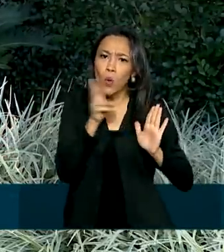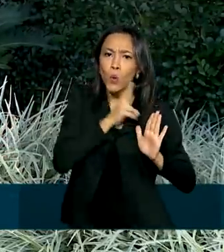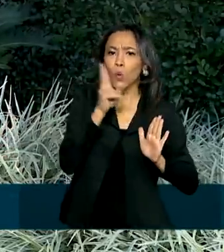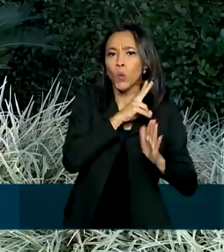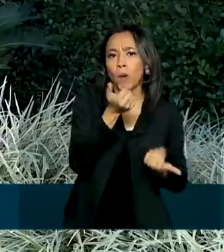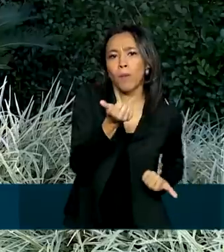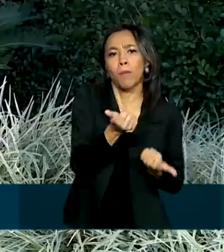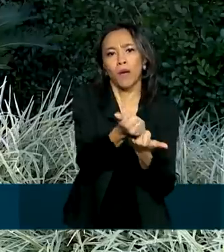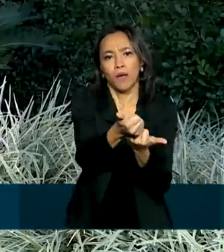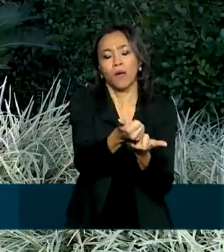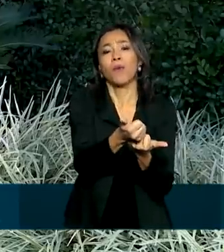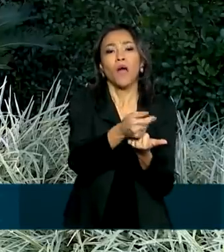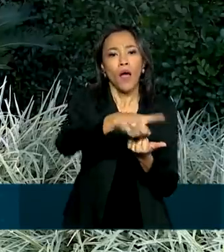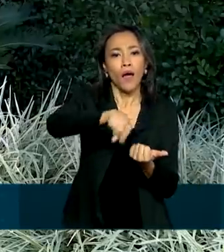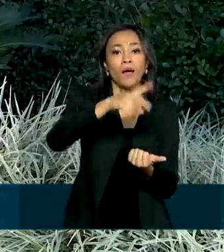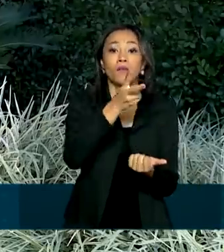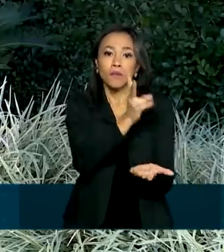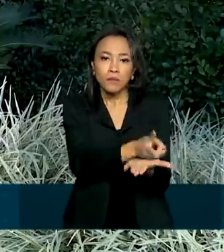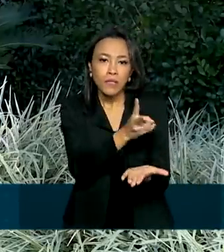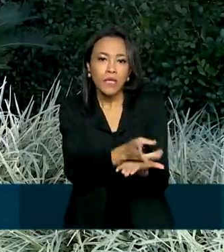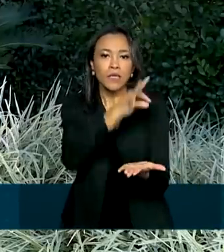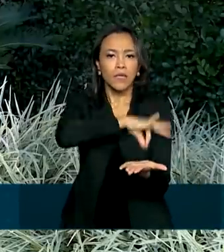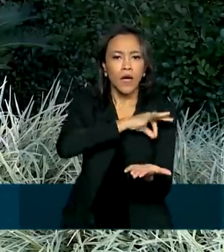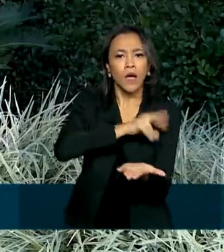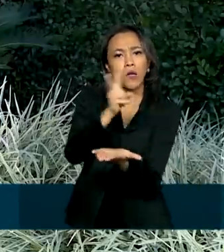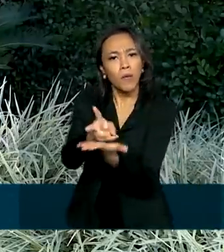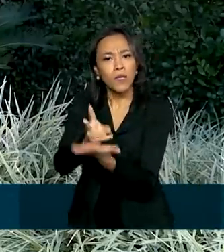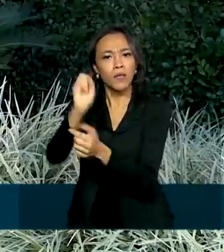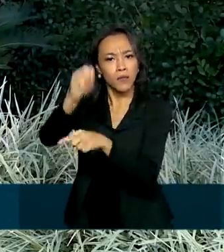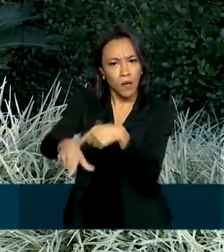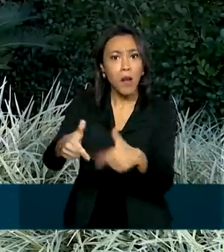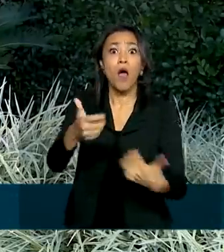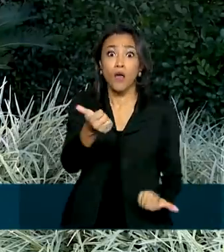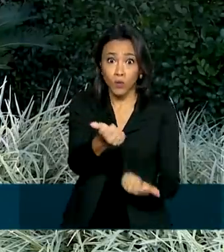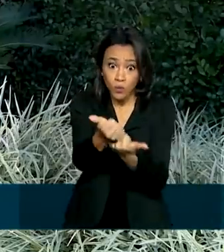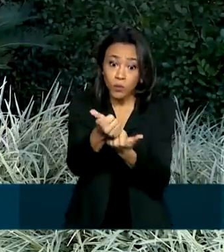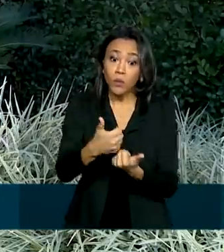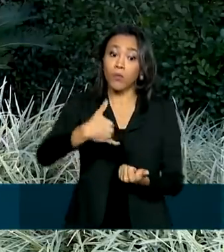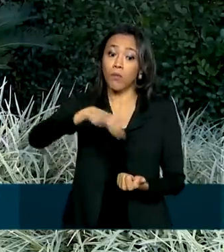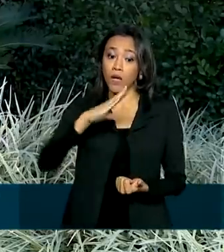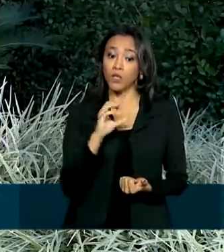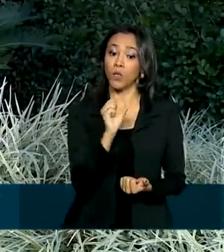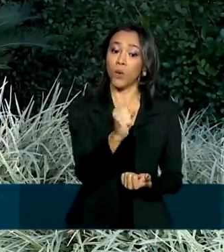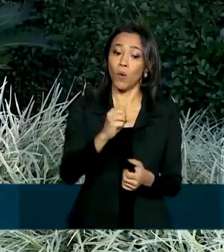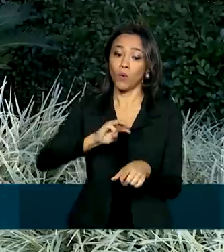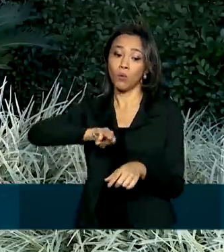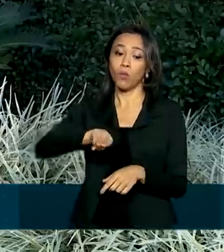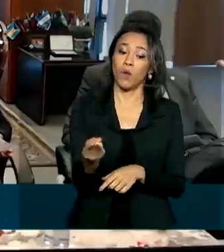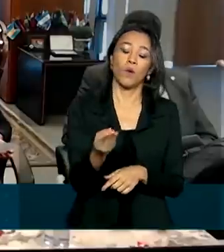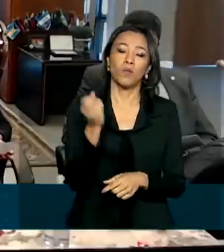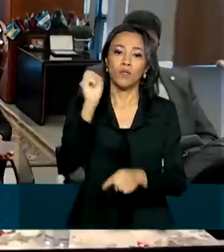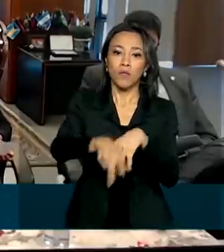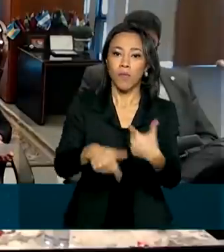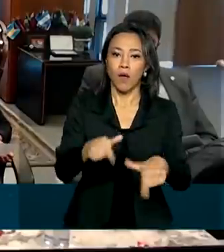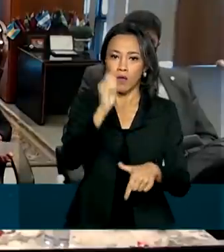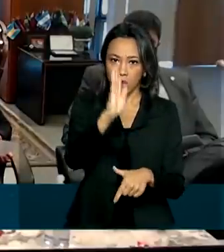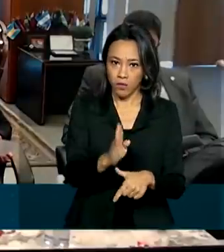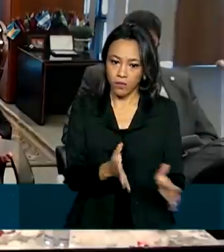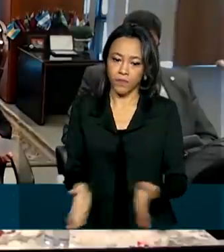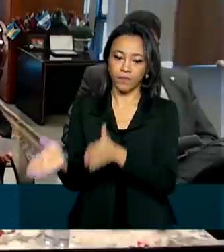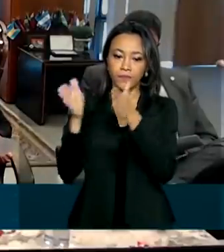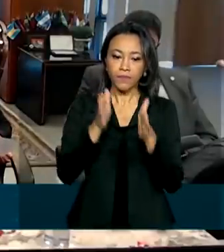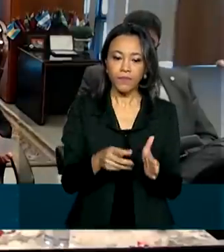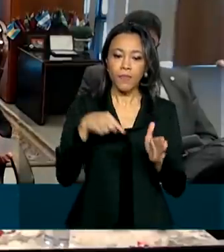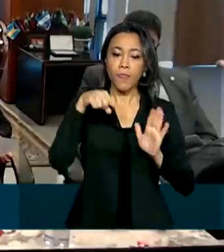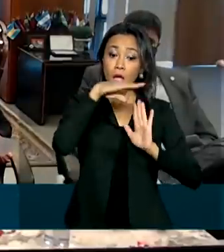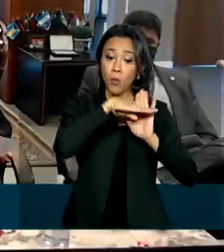Preservação do Emprego e da Renda contribuiu para a preservação de mais de 8 milhões de empregos no país. É um programa fundamental